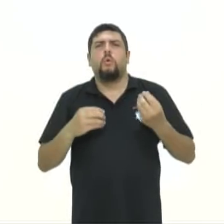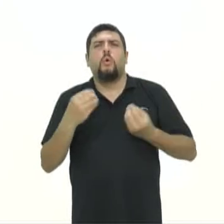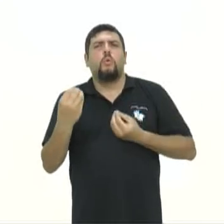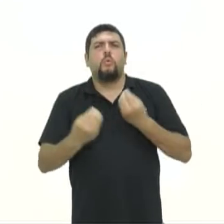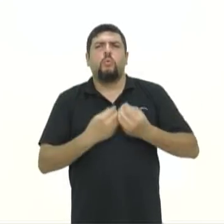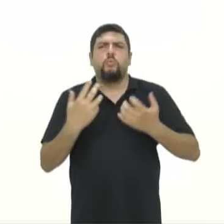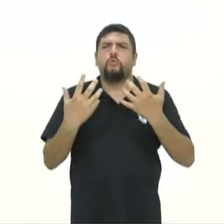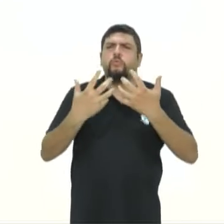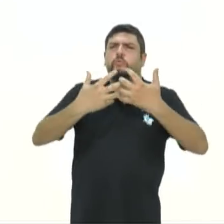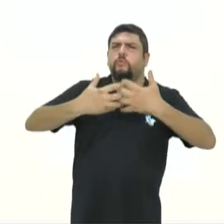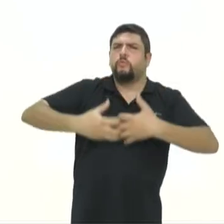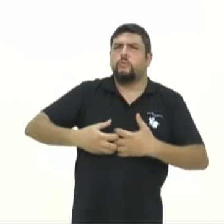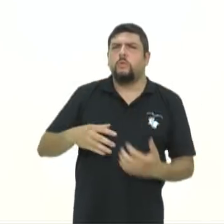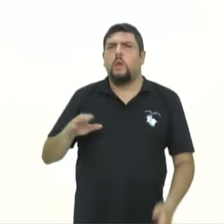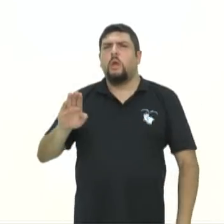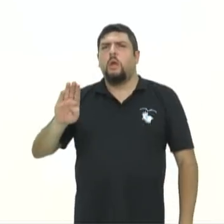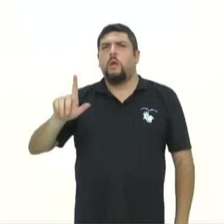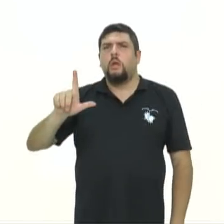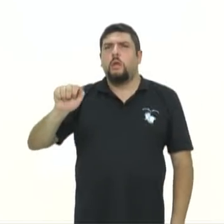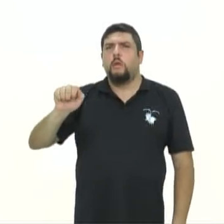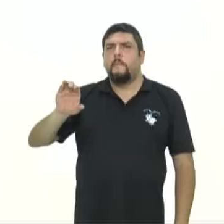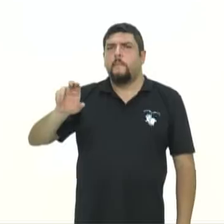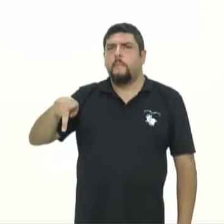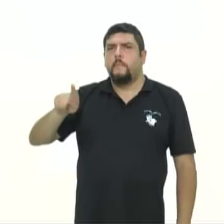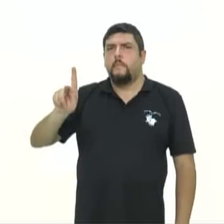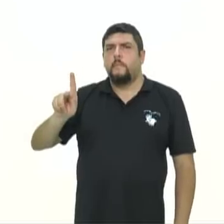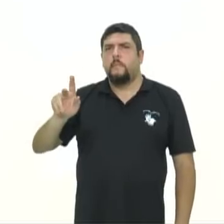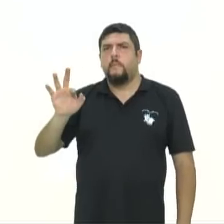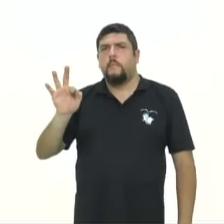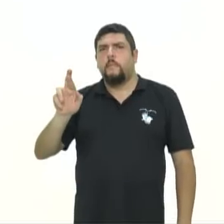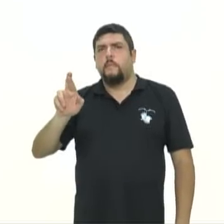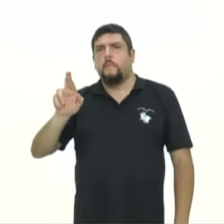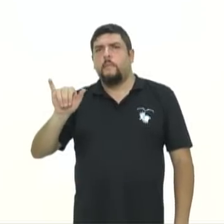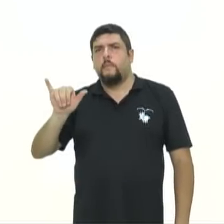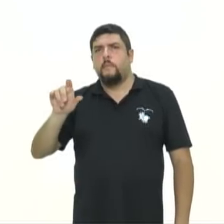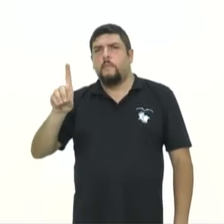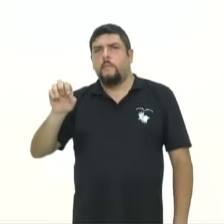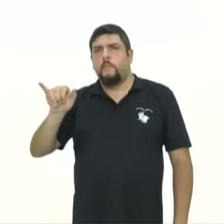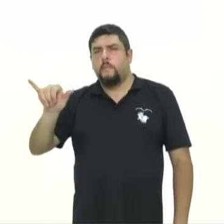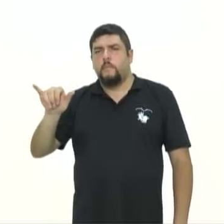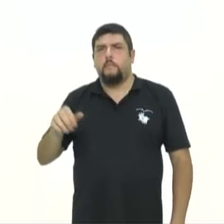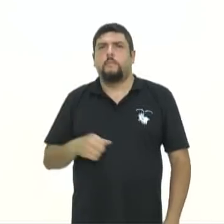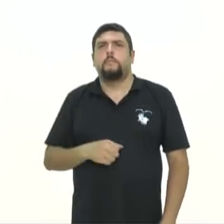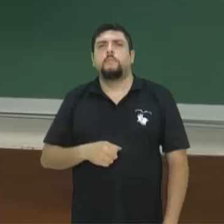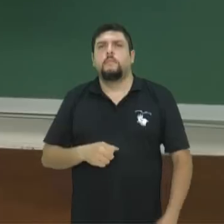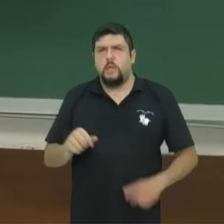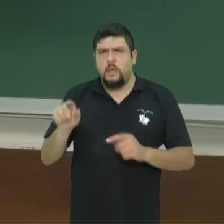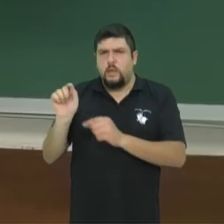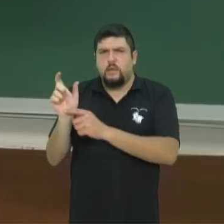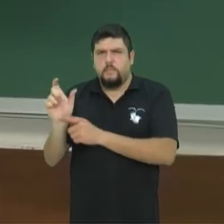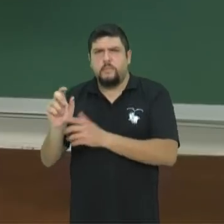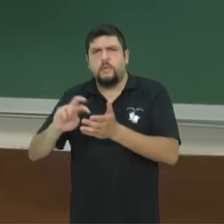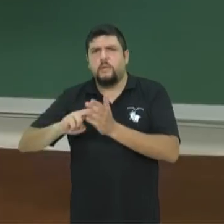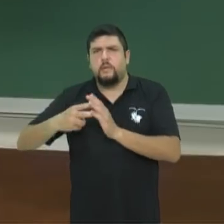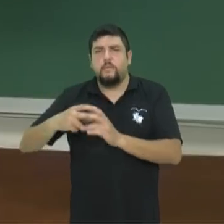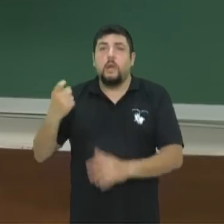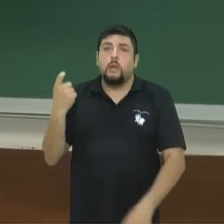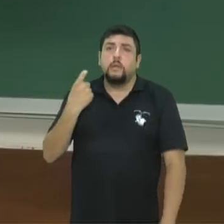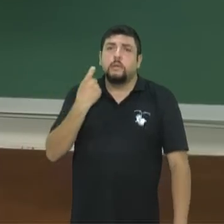Friday? Black Friday é uma expressão utilizada que significa sexta-feira negra, sexta-feira preta, alguma coisa assim,